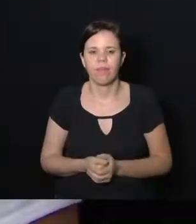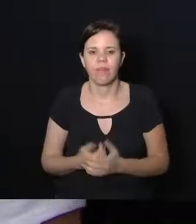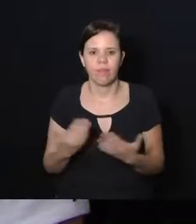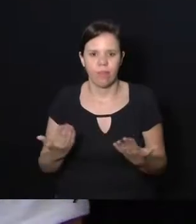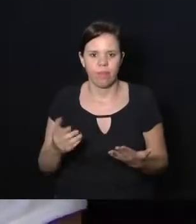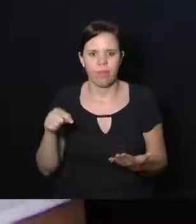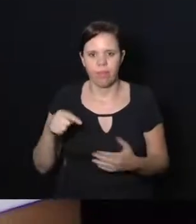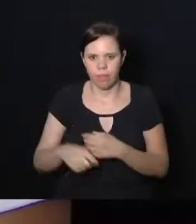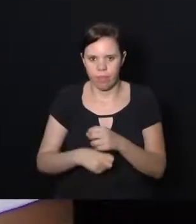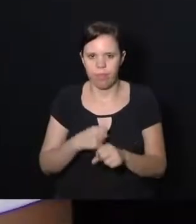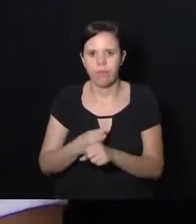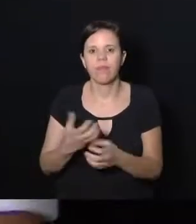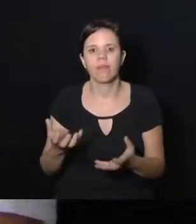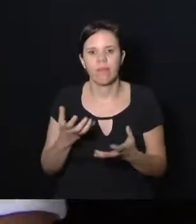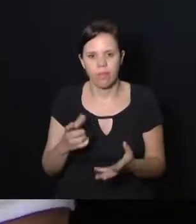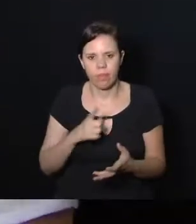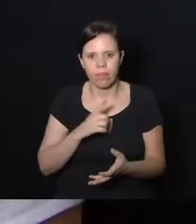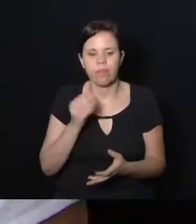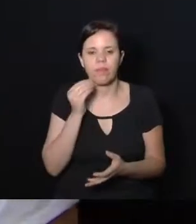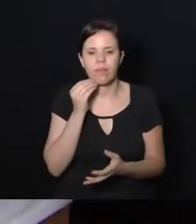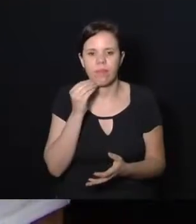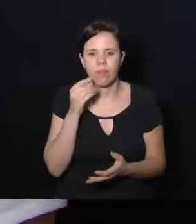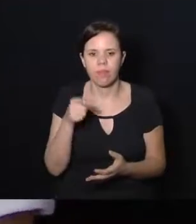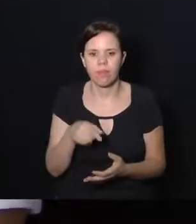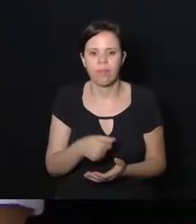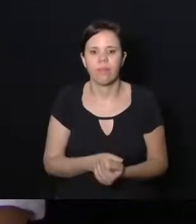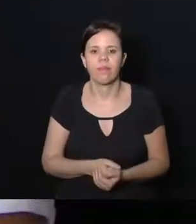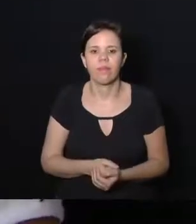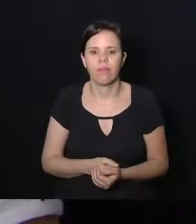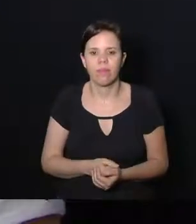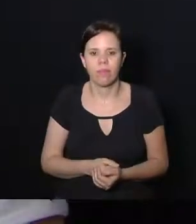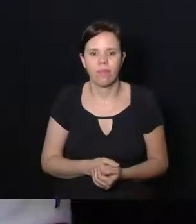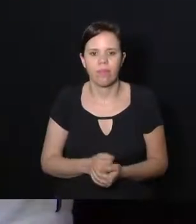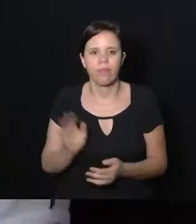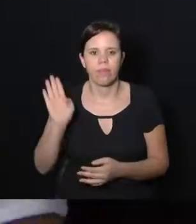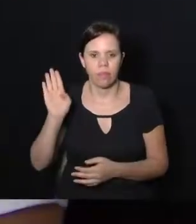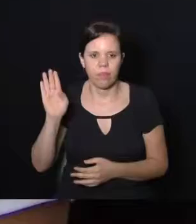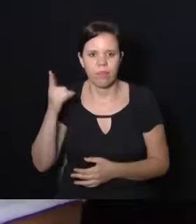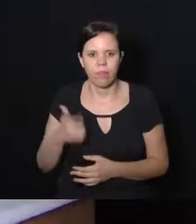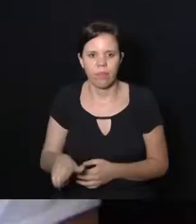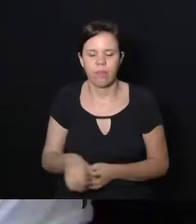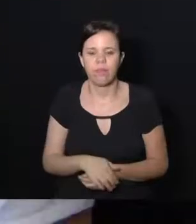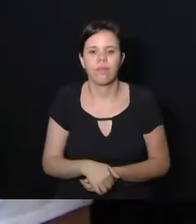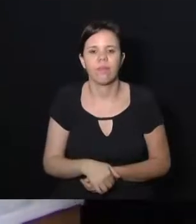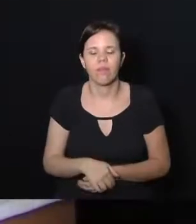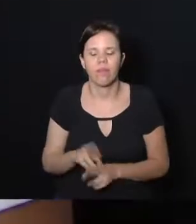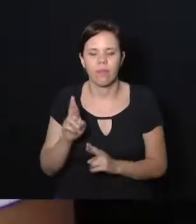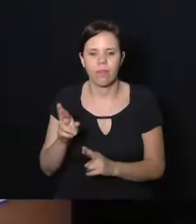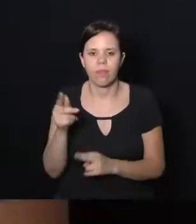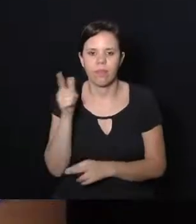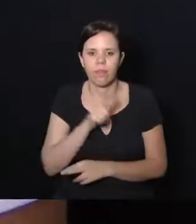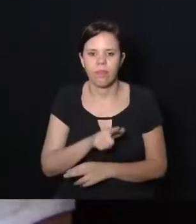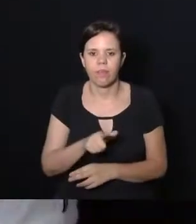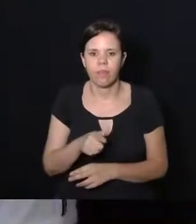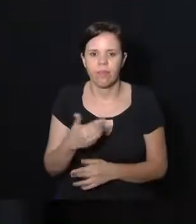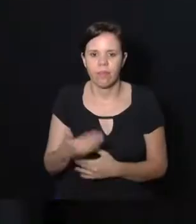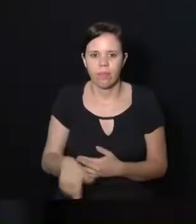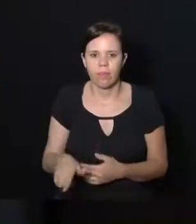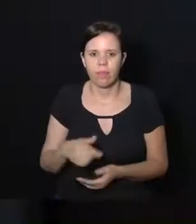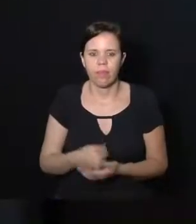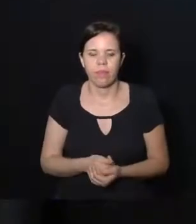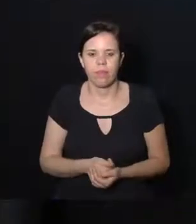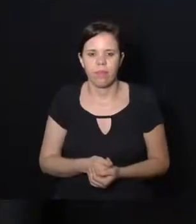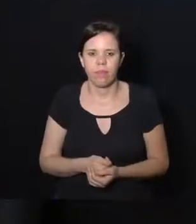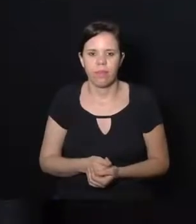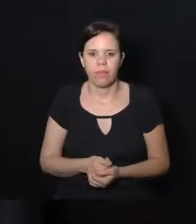agora esse ano eu queria ter tive essa oportunidade de me candidatar de novo e espero conseguir dessa vez. Na